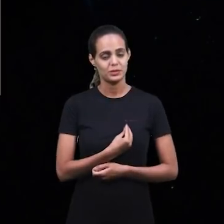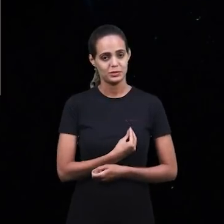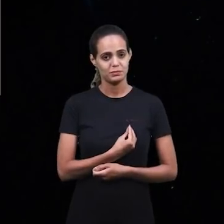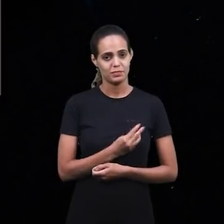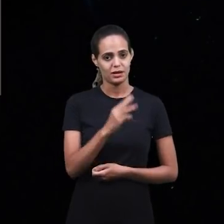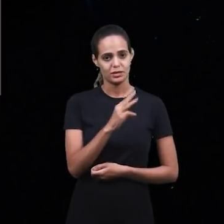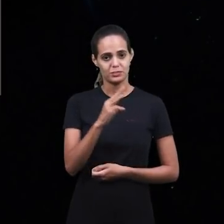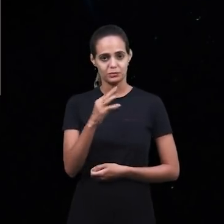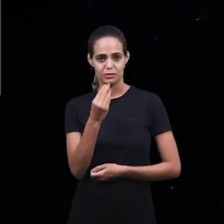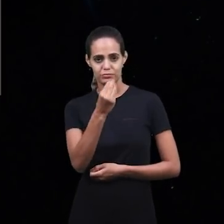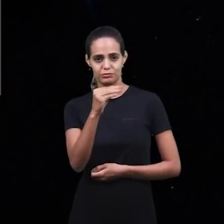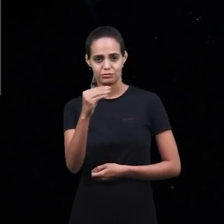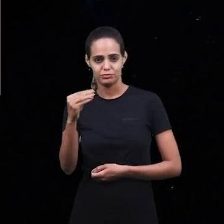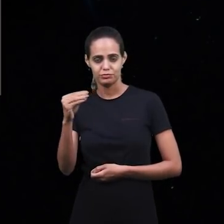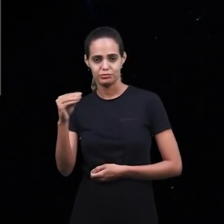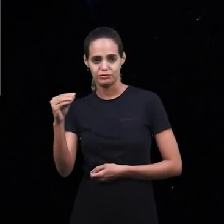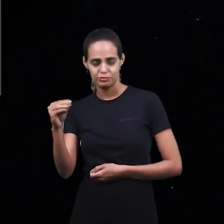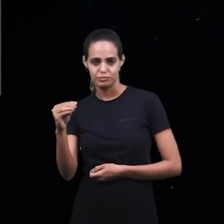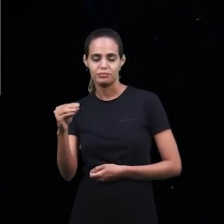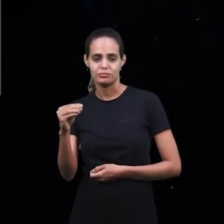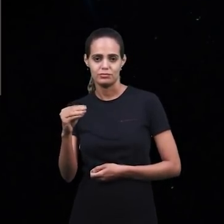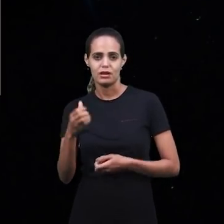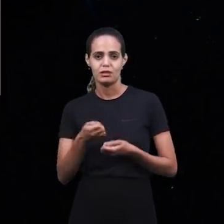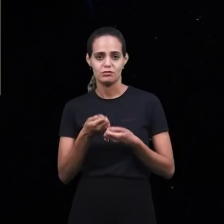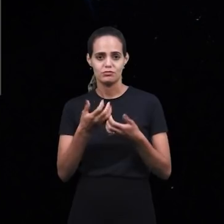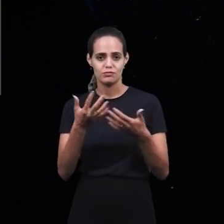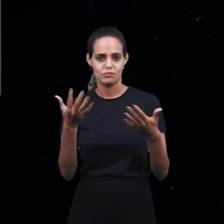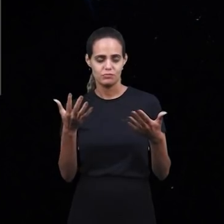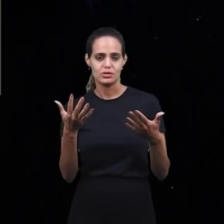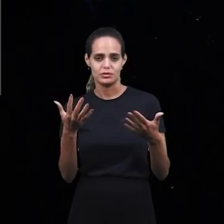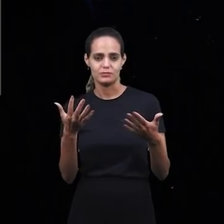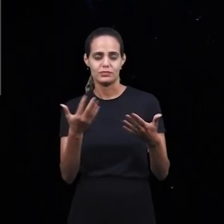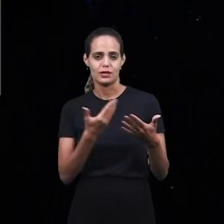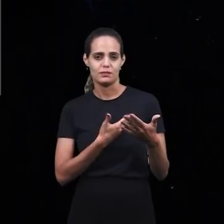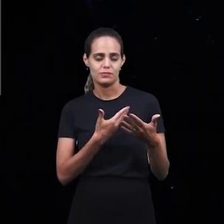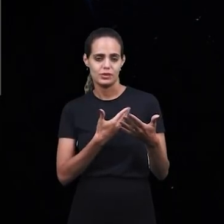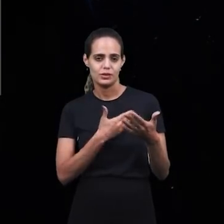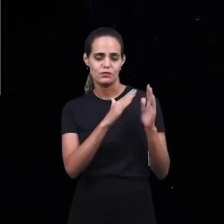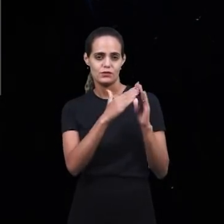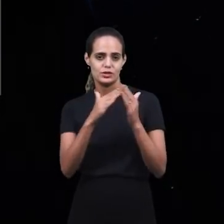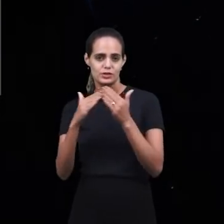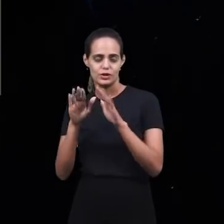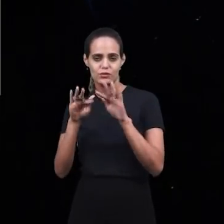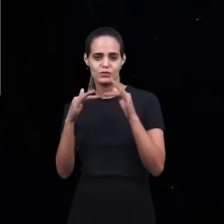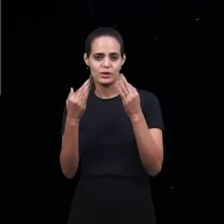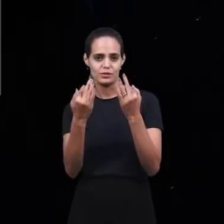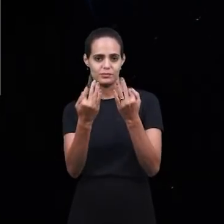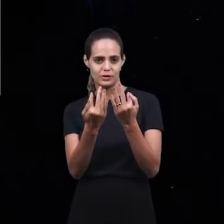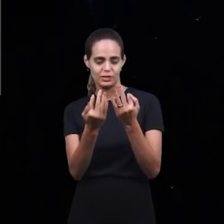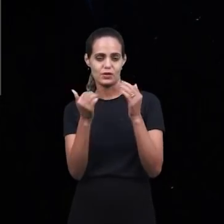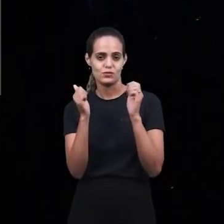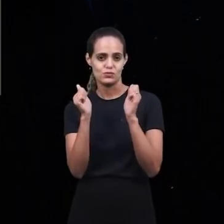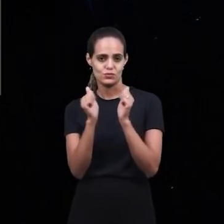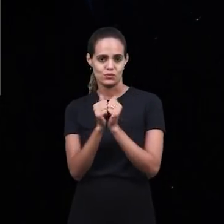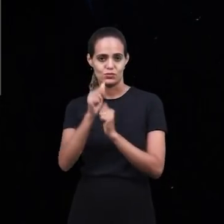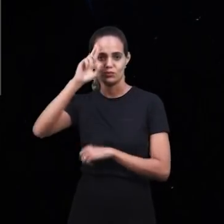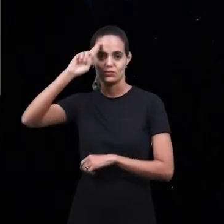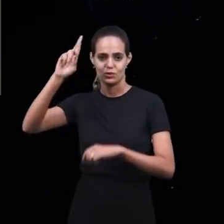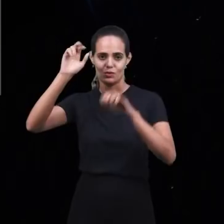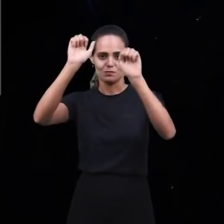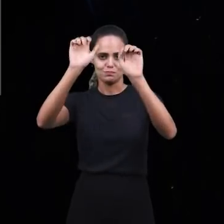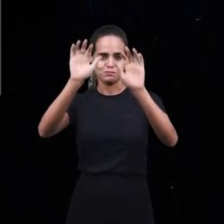amigos, vizinhos, parentes, pessoas por quem você está orando. E juntos receberemos uma grande bênção do